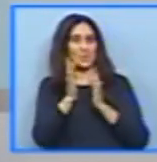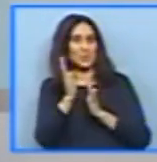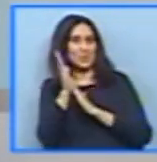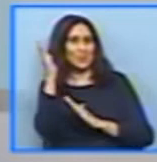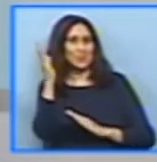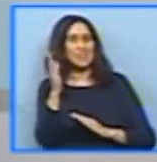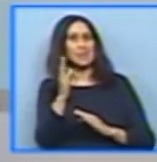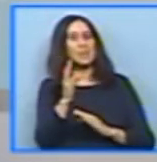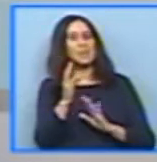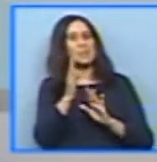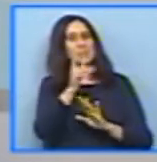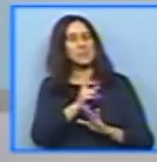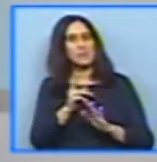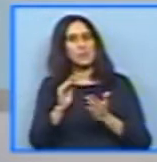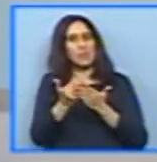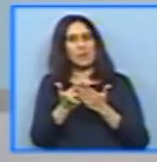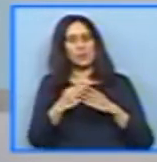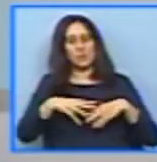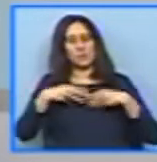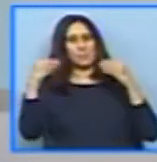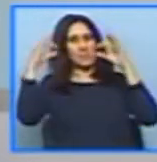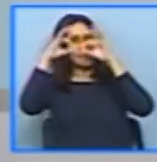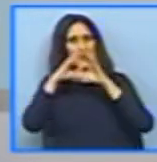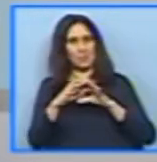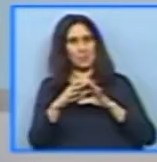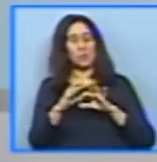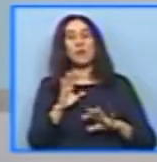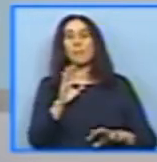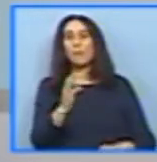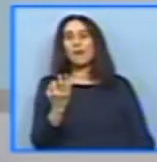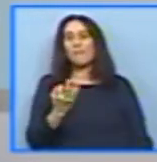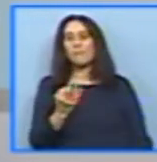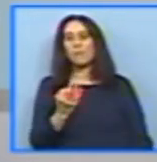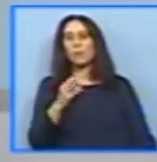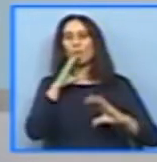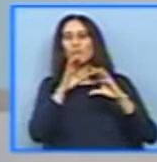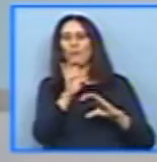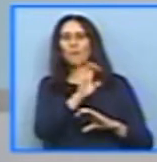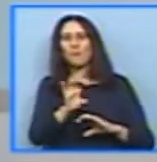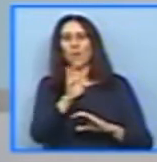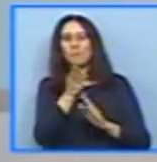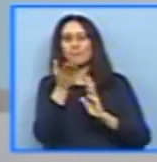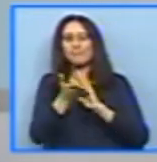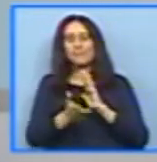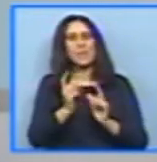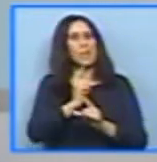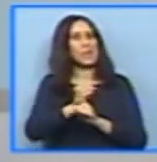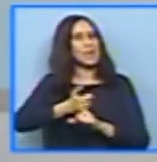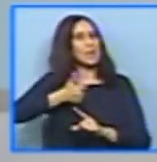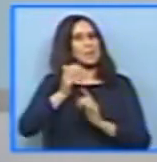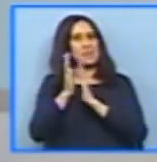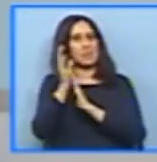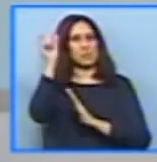Deus da santificação, o Espírito Santo. Mas cá estamos dentro de formas de comunicação que traduzem a mesma essência de Deus.